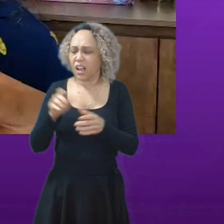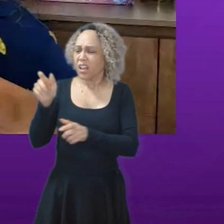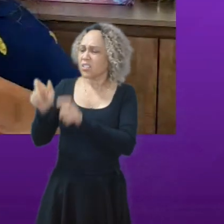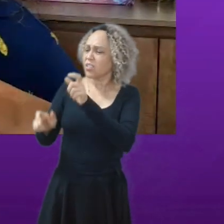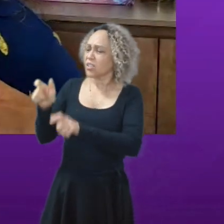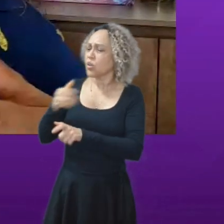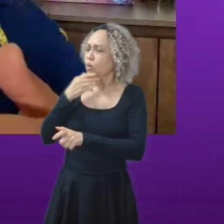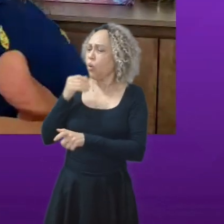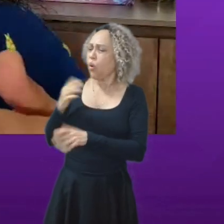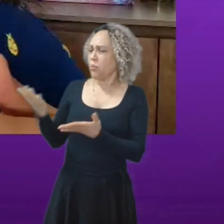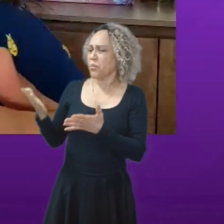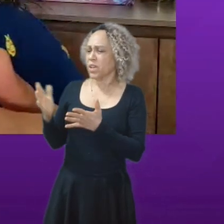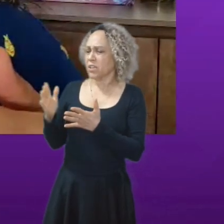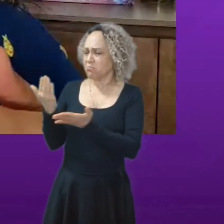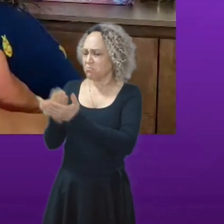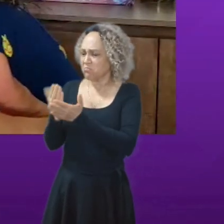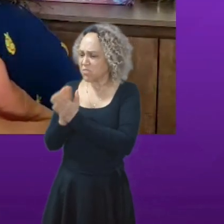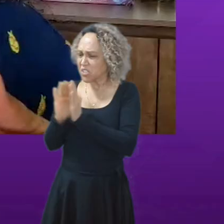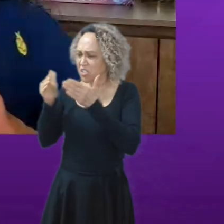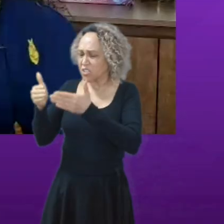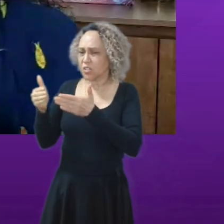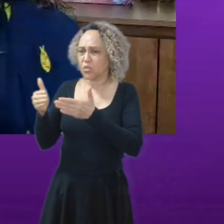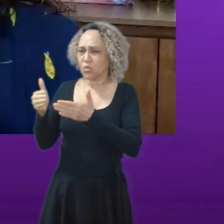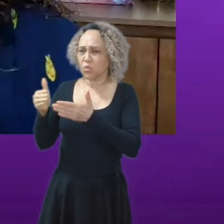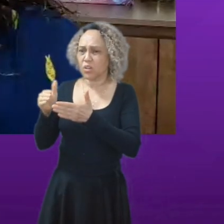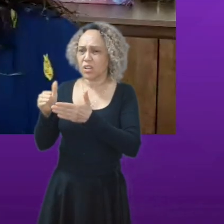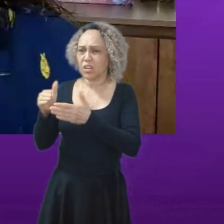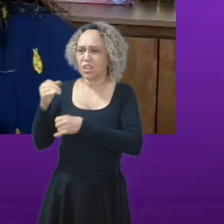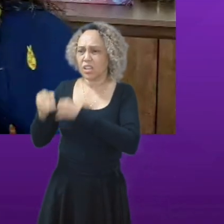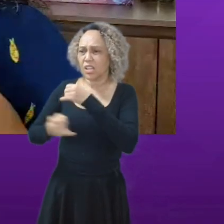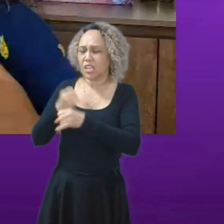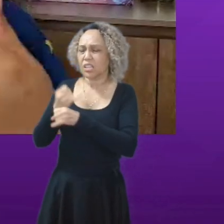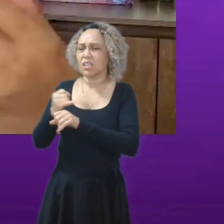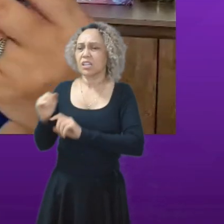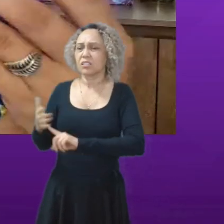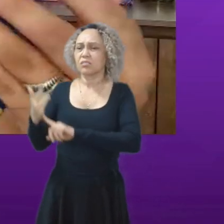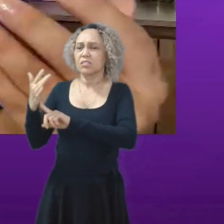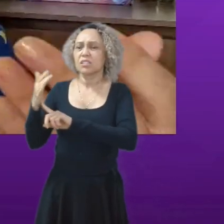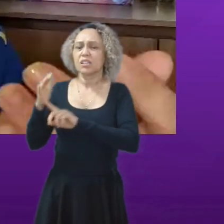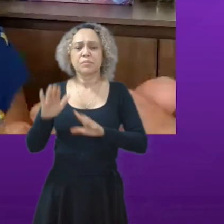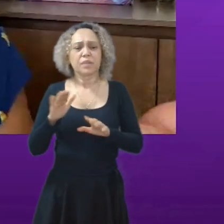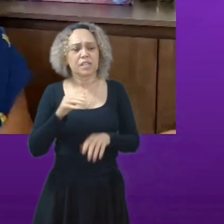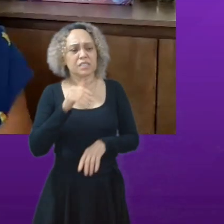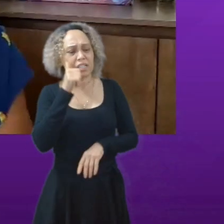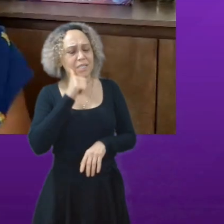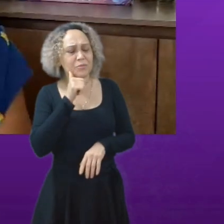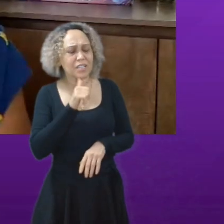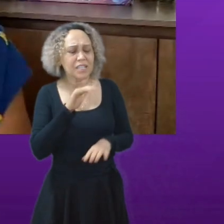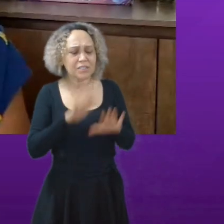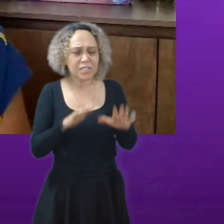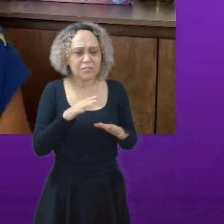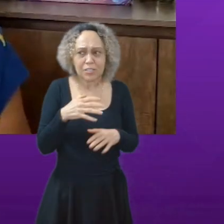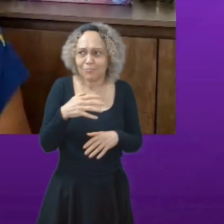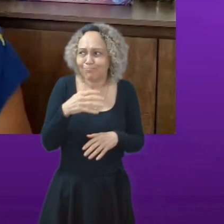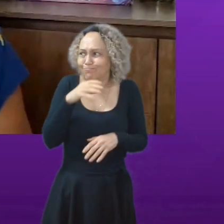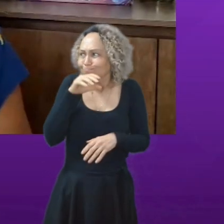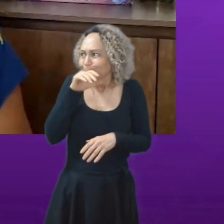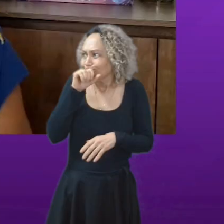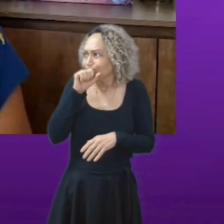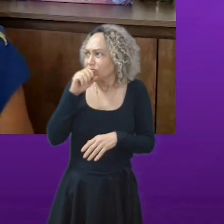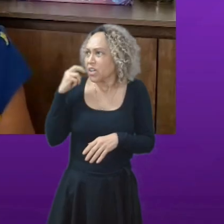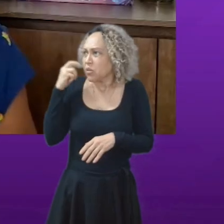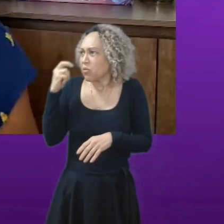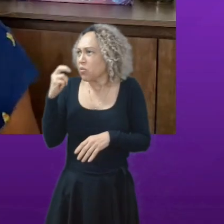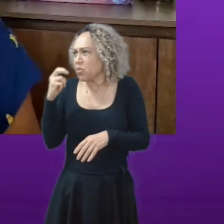especialistas, e aí você já se bloqueia de será que eu vou fazer uma pergunta boba? Será que essa minha dúvida